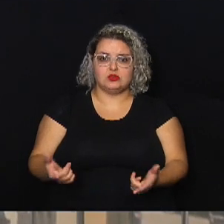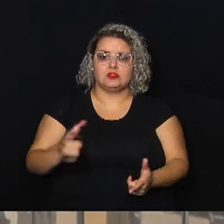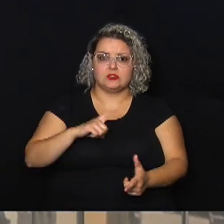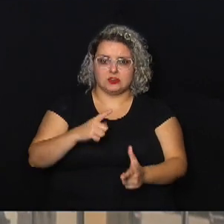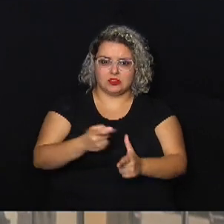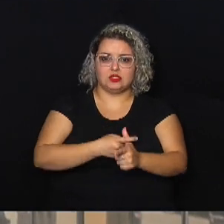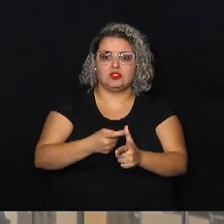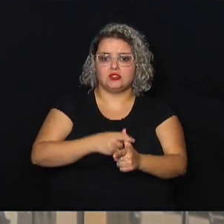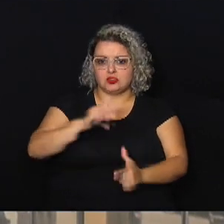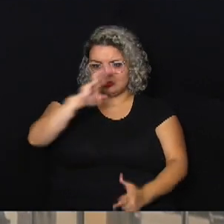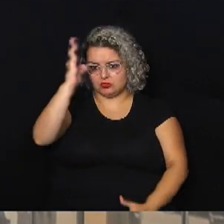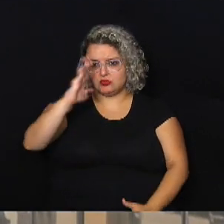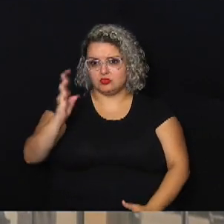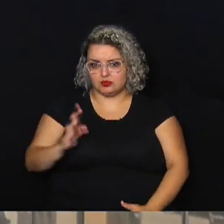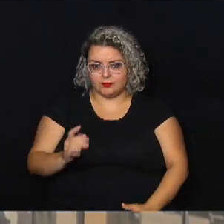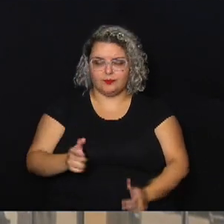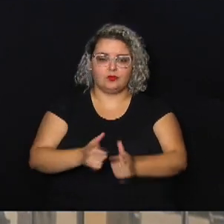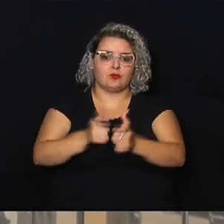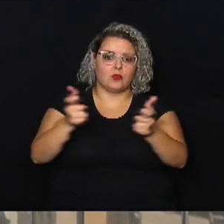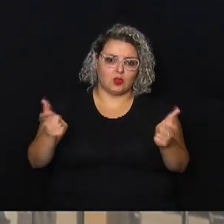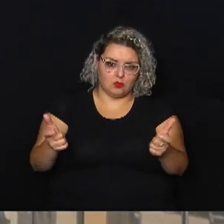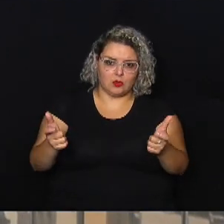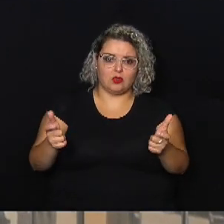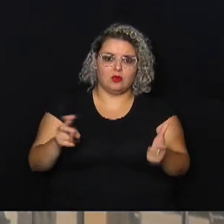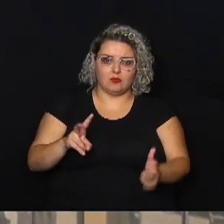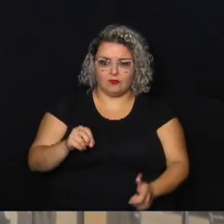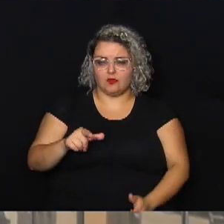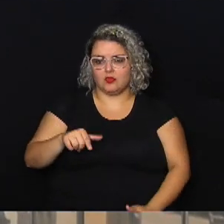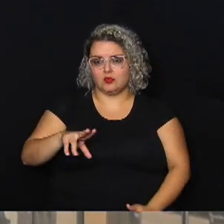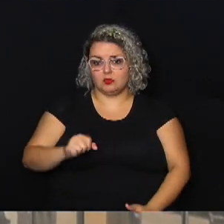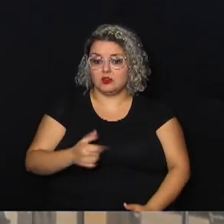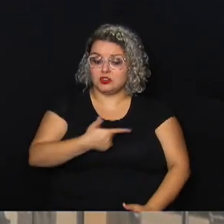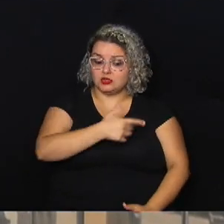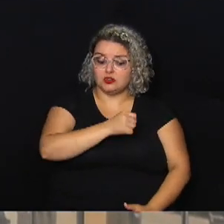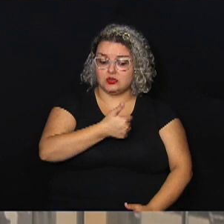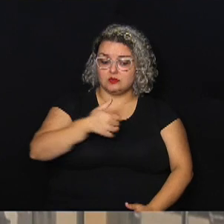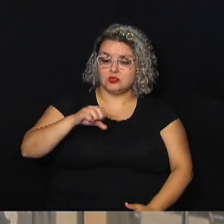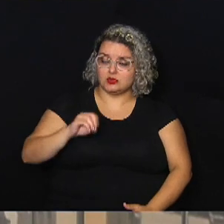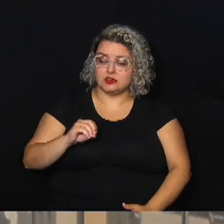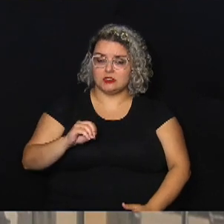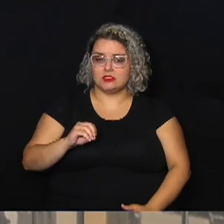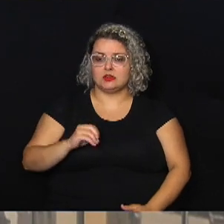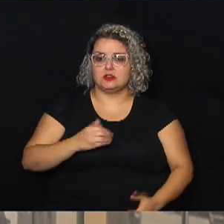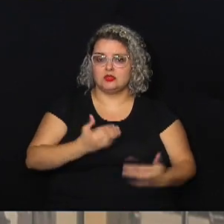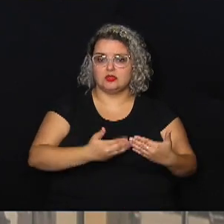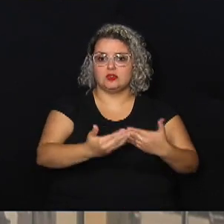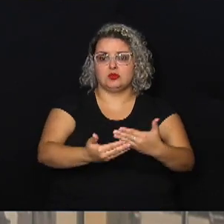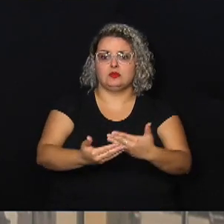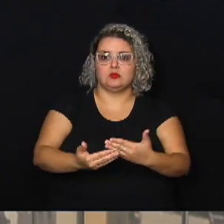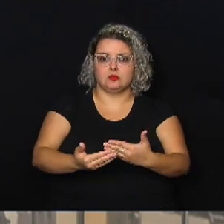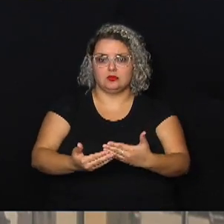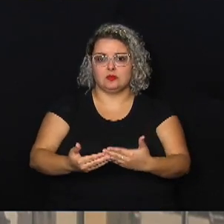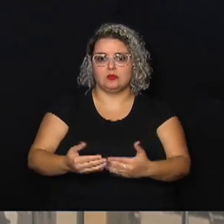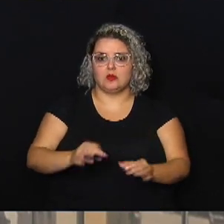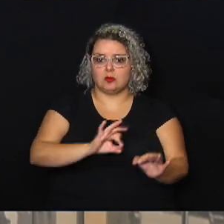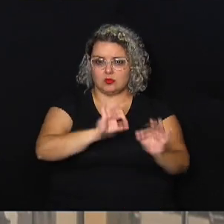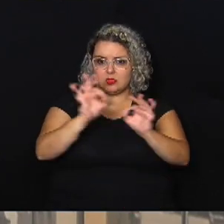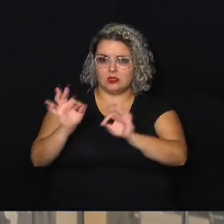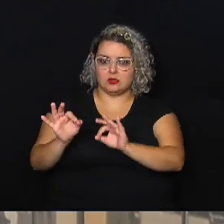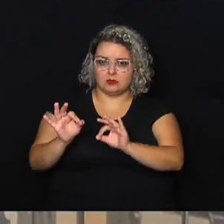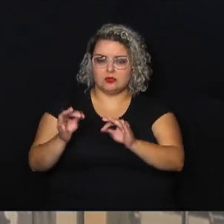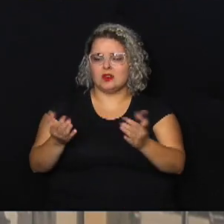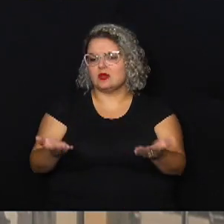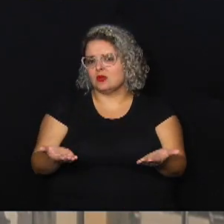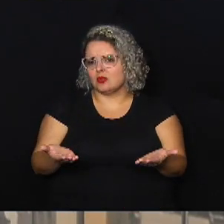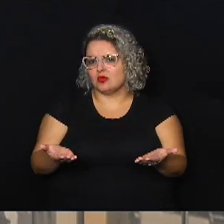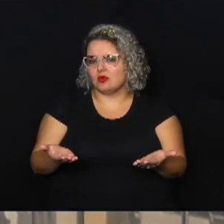no Brasil. É o maior volume desde 2010, quando teve início a série histórica monitorada. Agora,